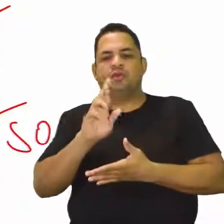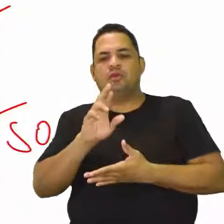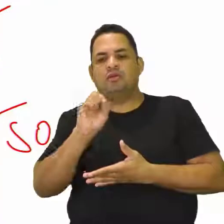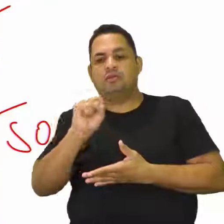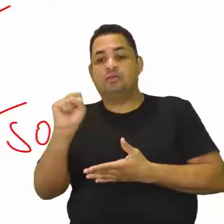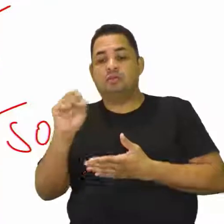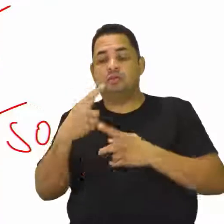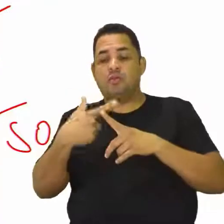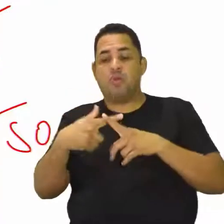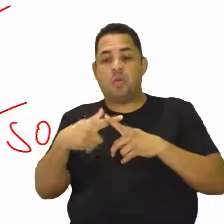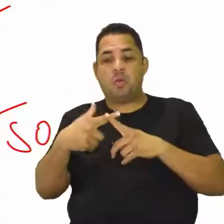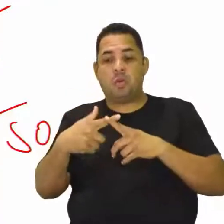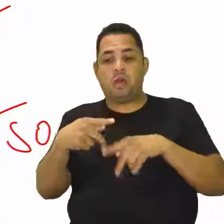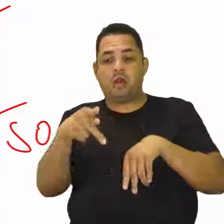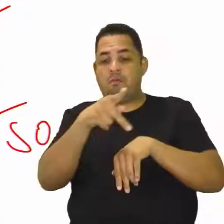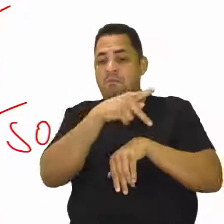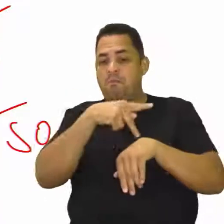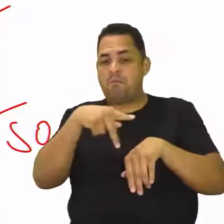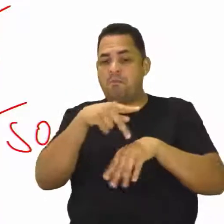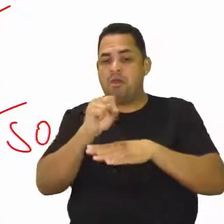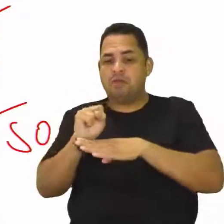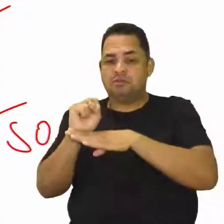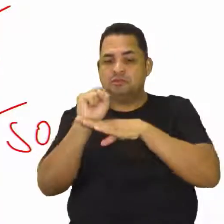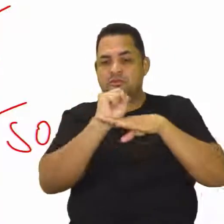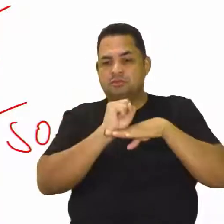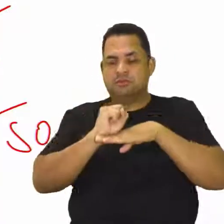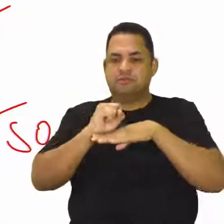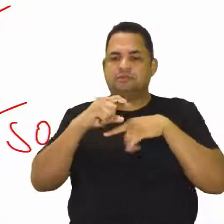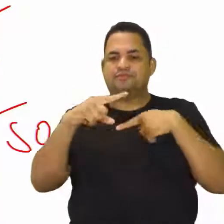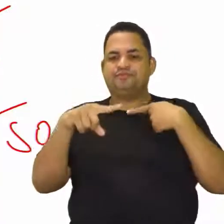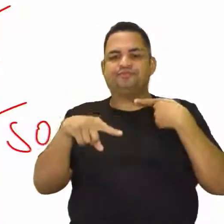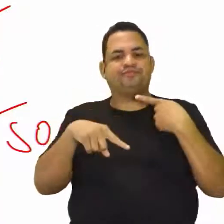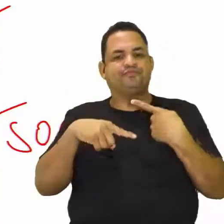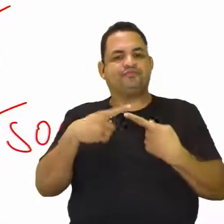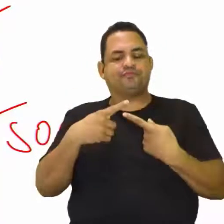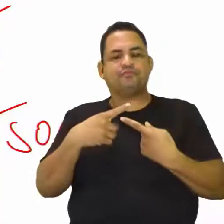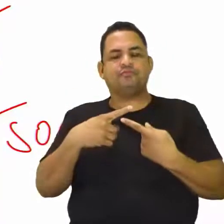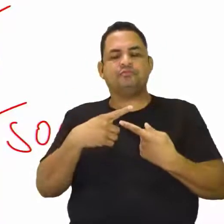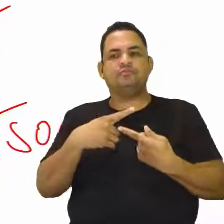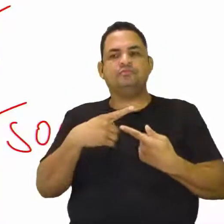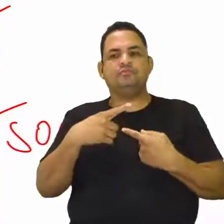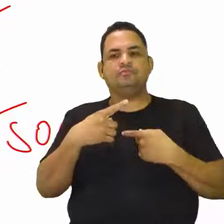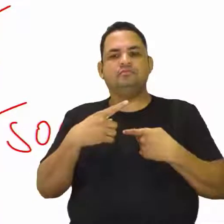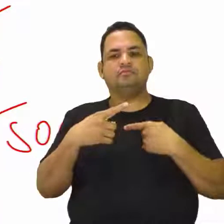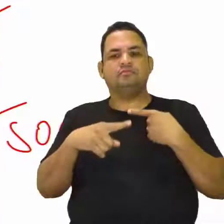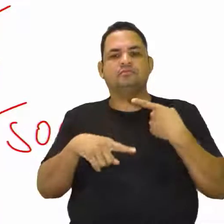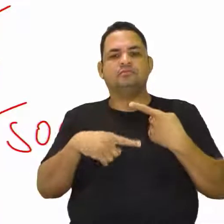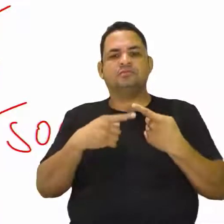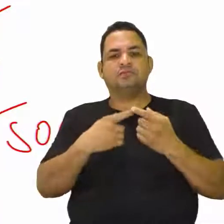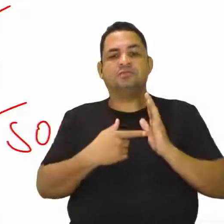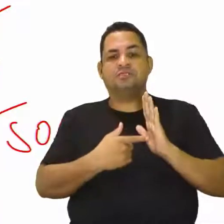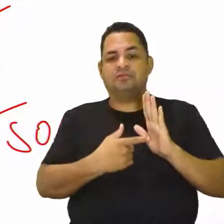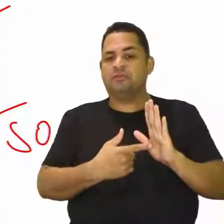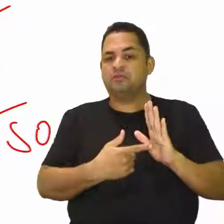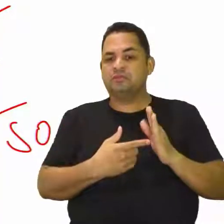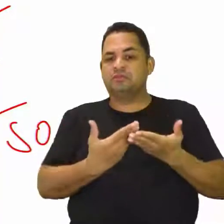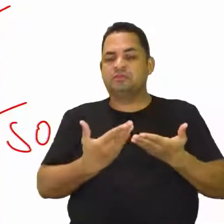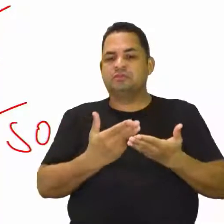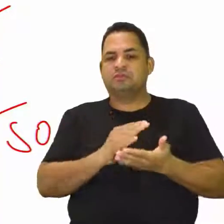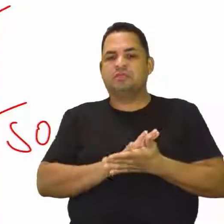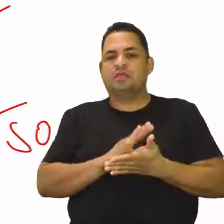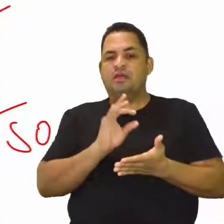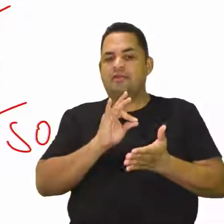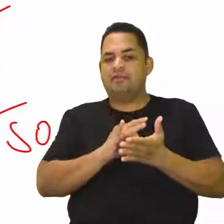é socialista. Logo, logo ela vai dar a cara a tapa, né?